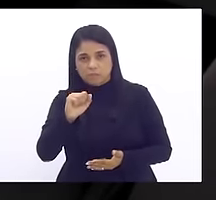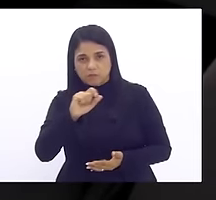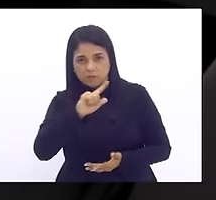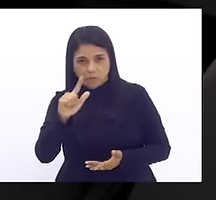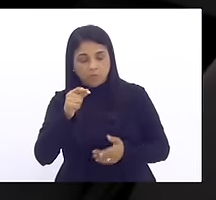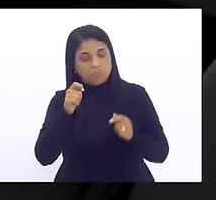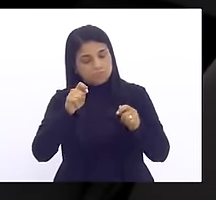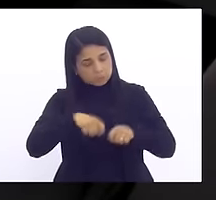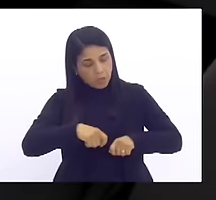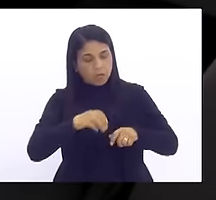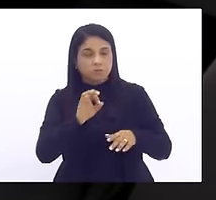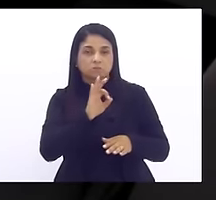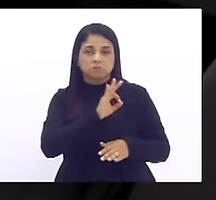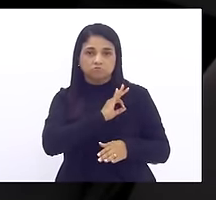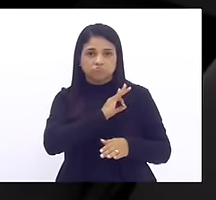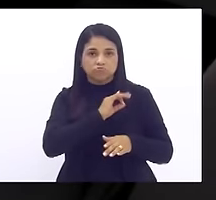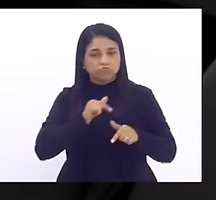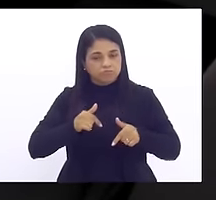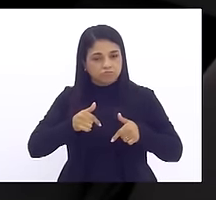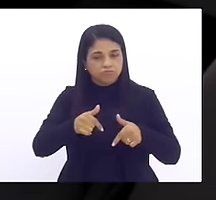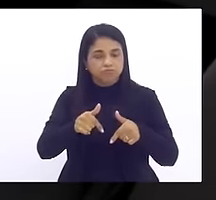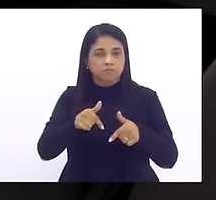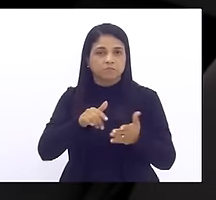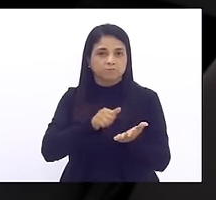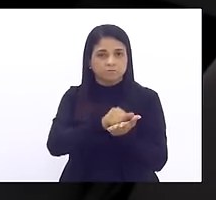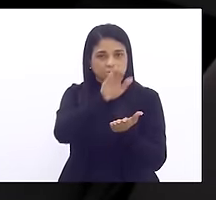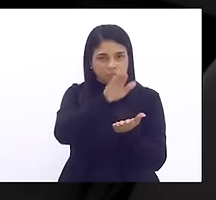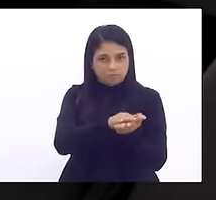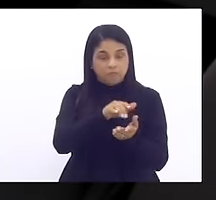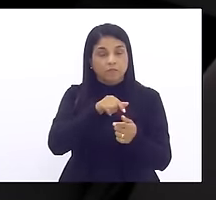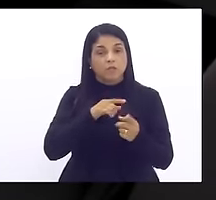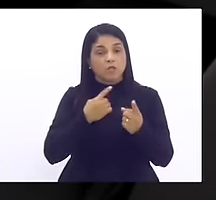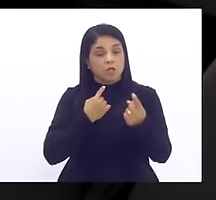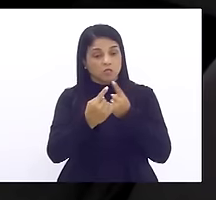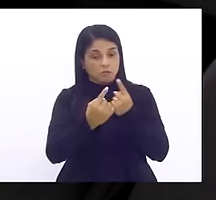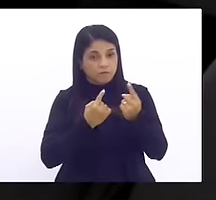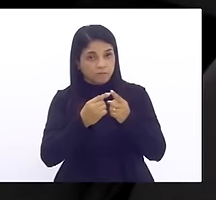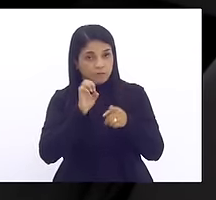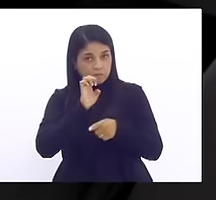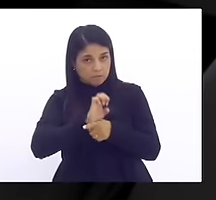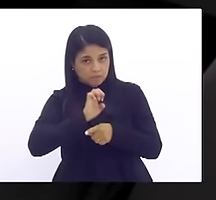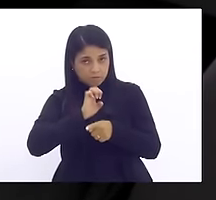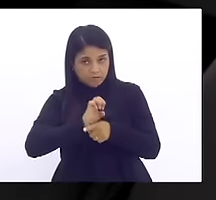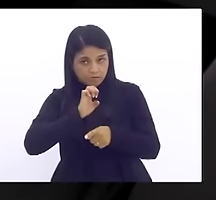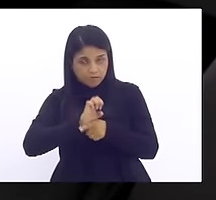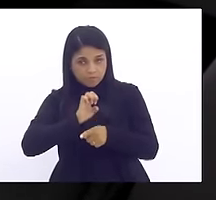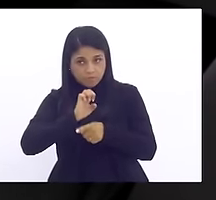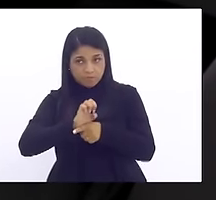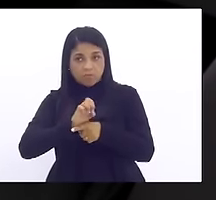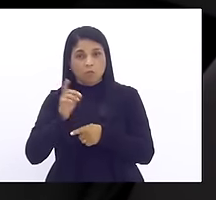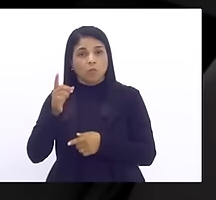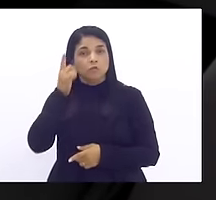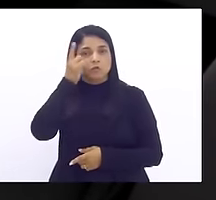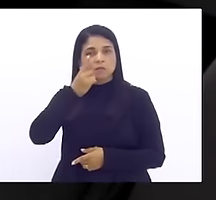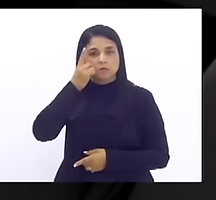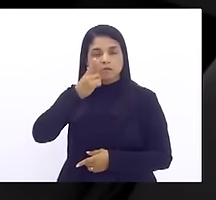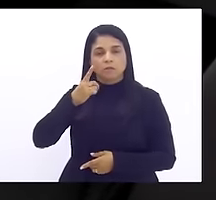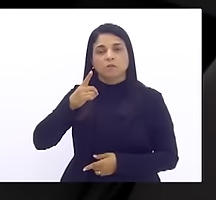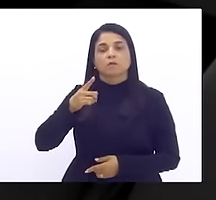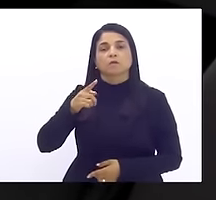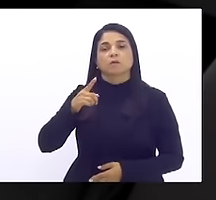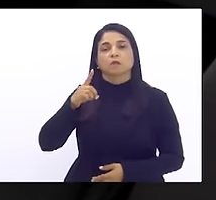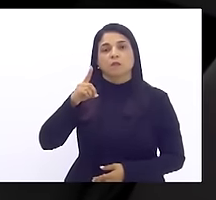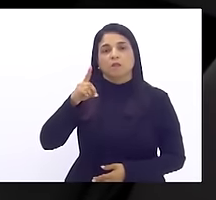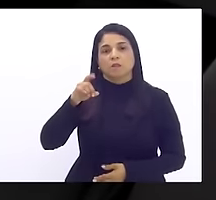realizar as infrações de trânsito no caso das rodovias estaduais como Deputado Guilherme